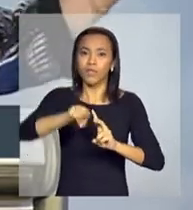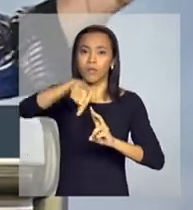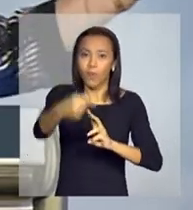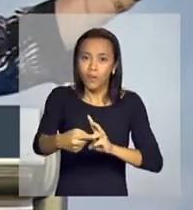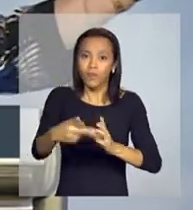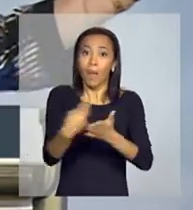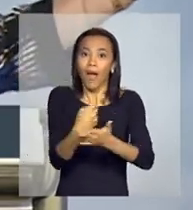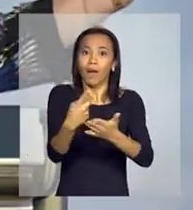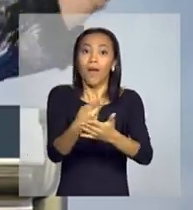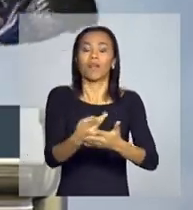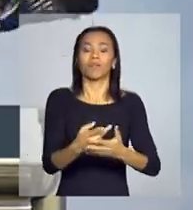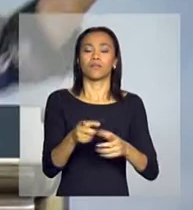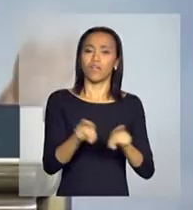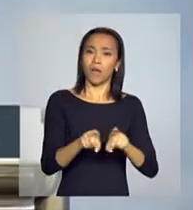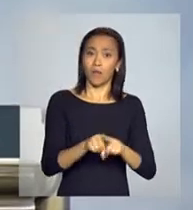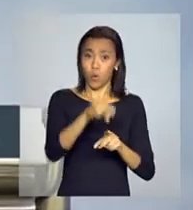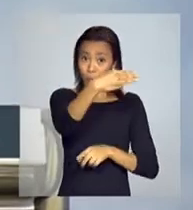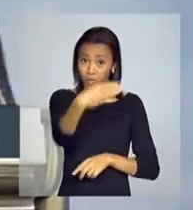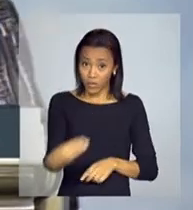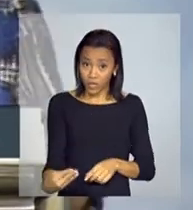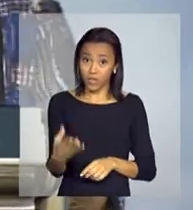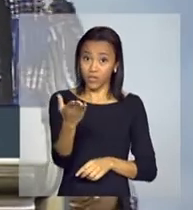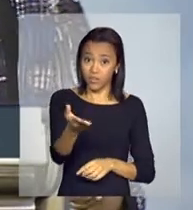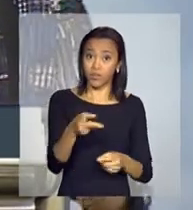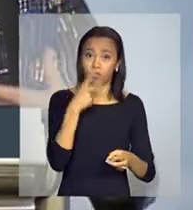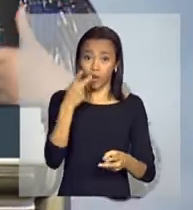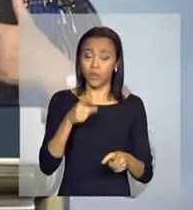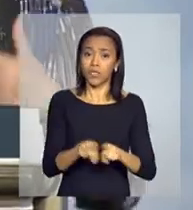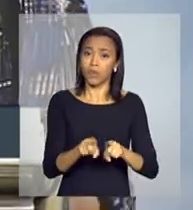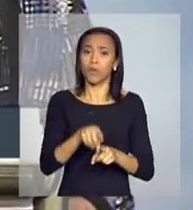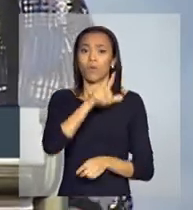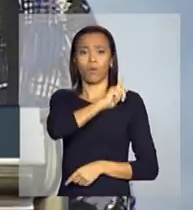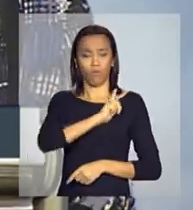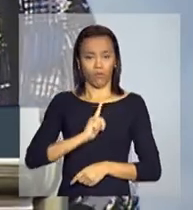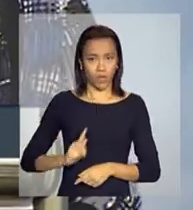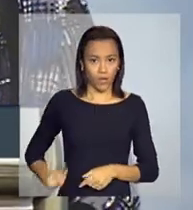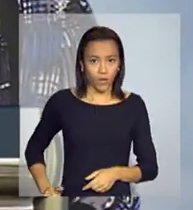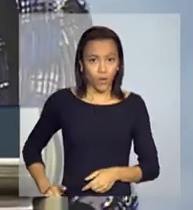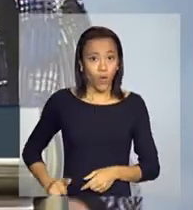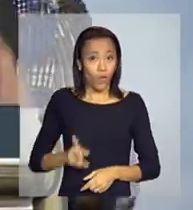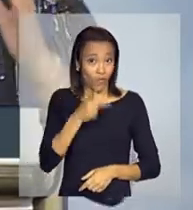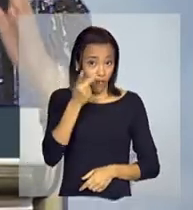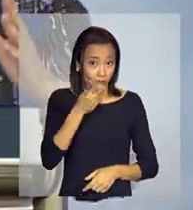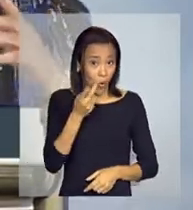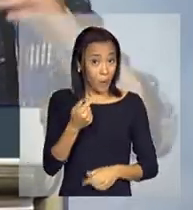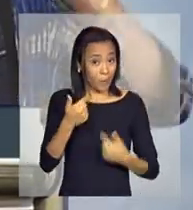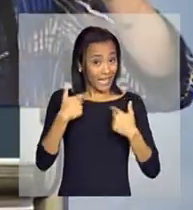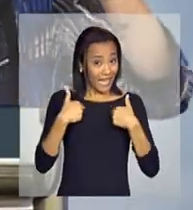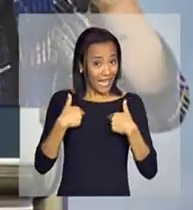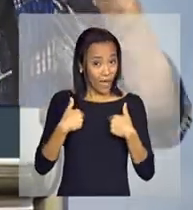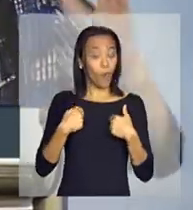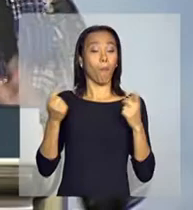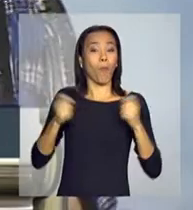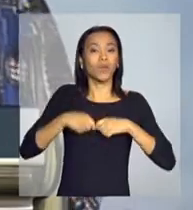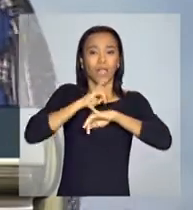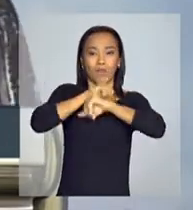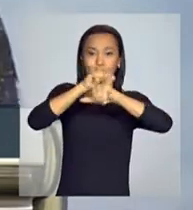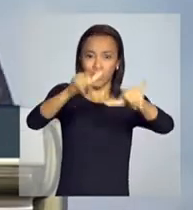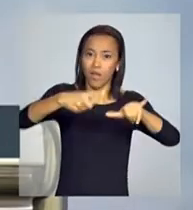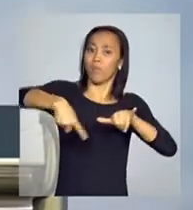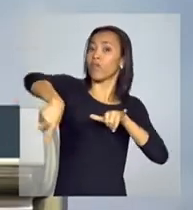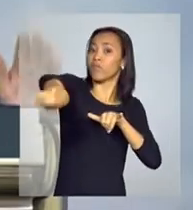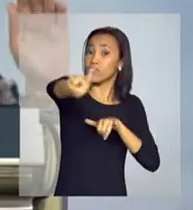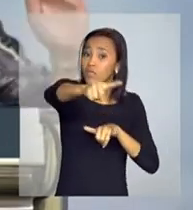ministro Fernando e o governador deixaram um dos capítulos para mim, que é anunciar para